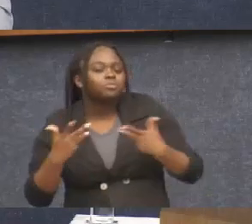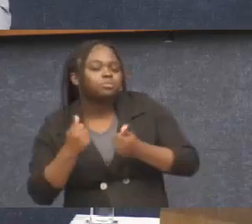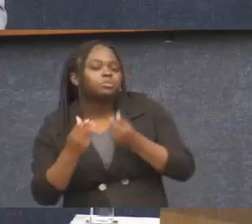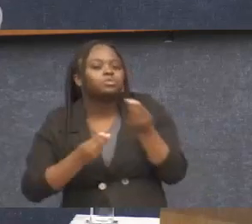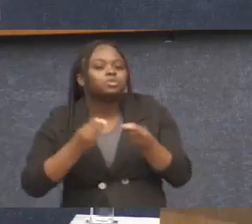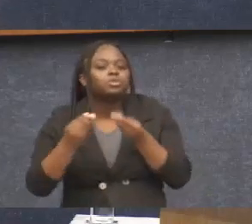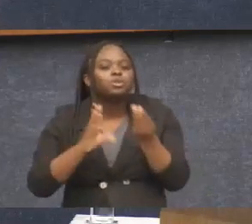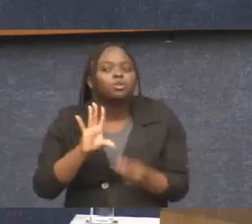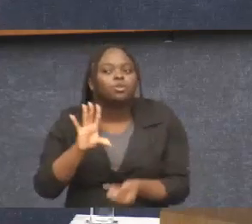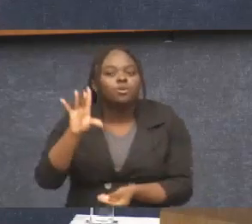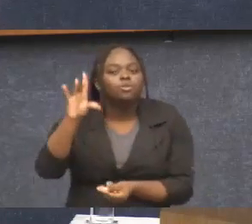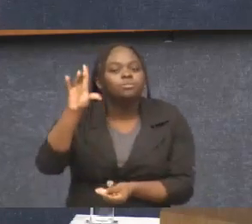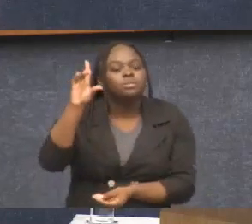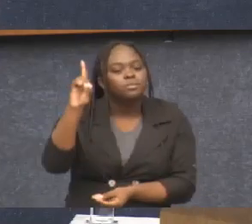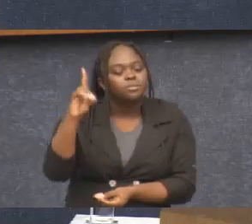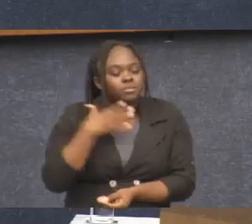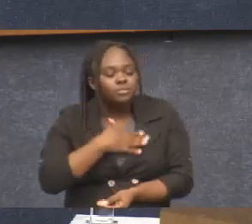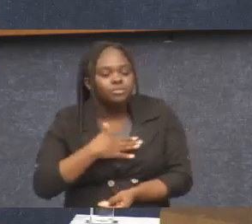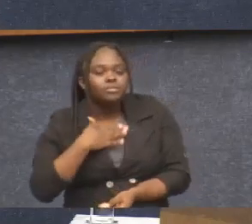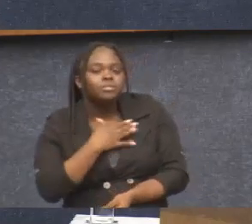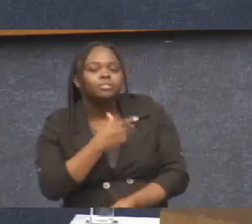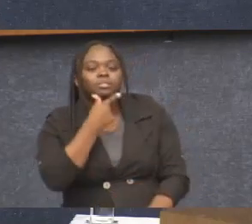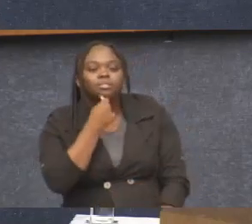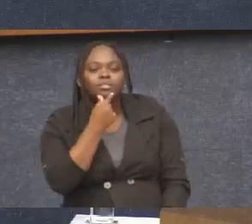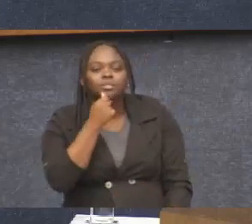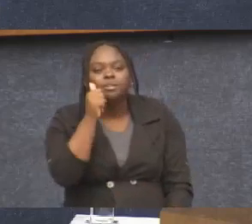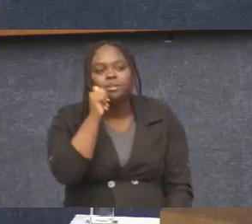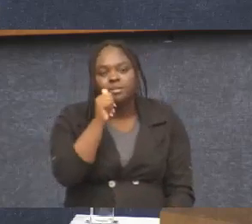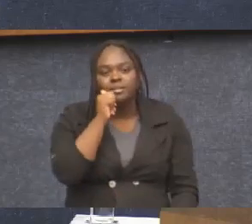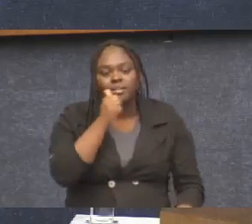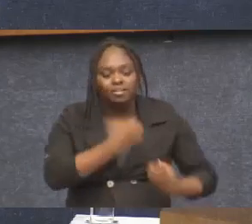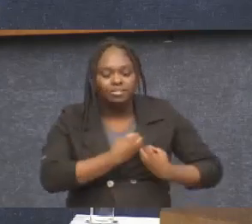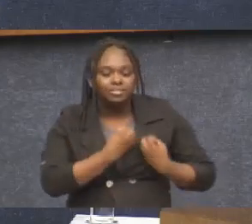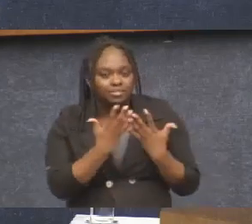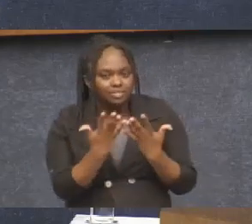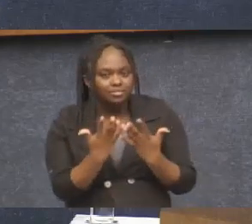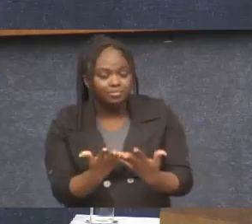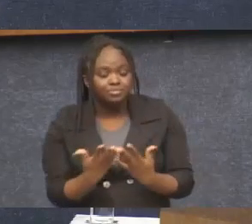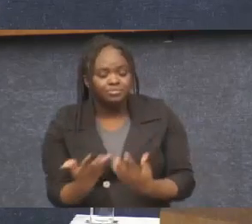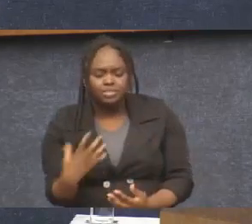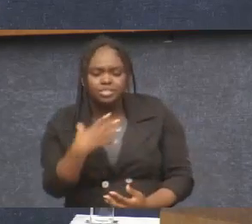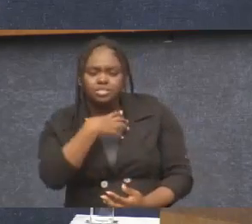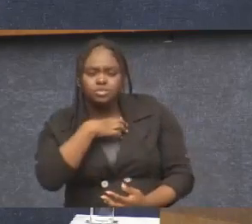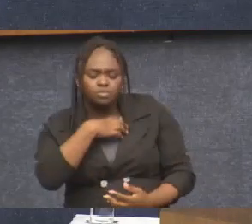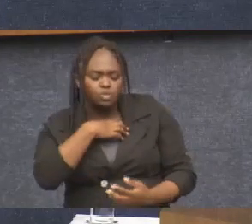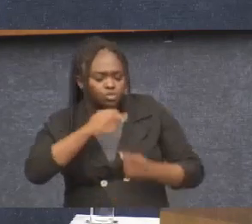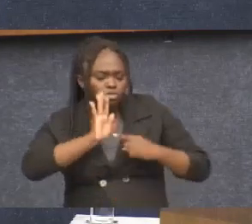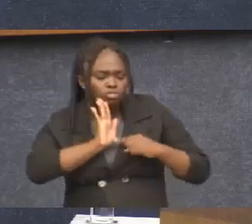homem generoso, a mulher generosa. Esse sentimento